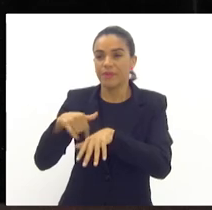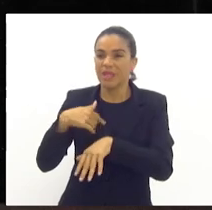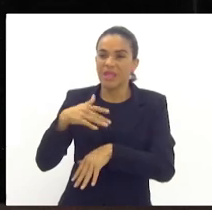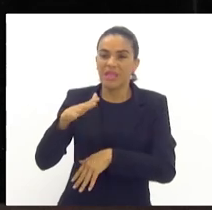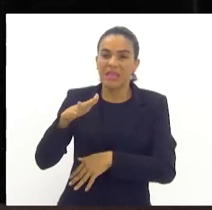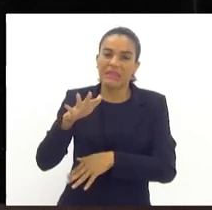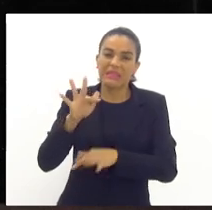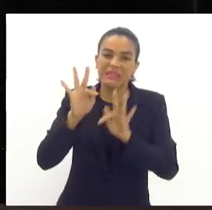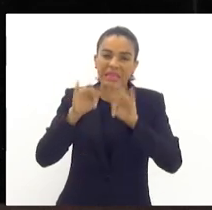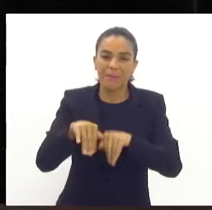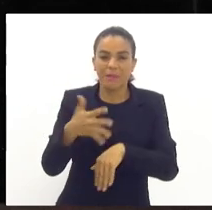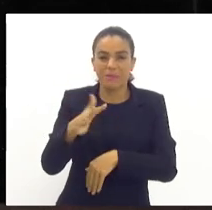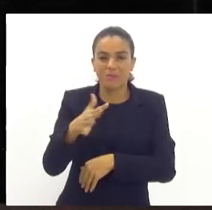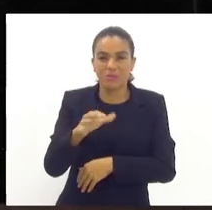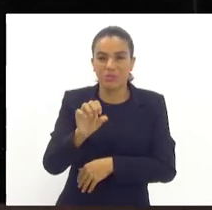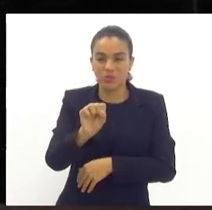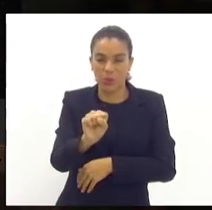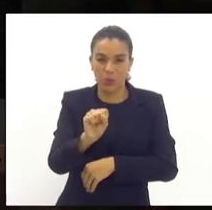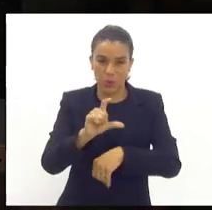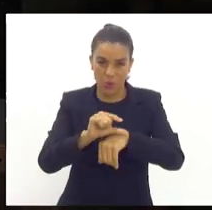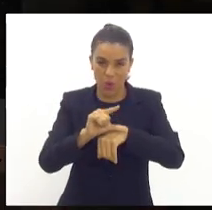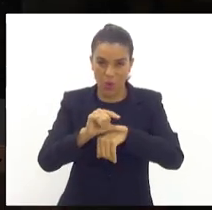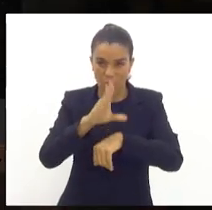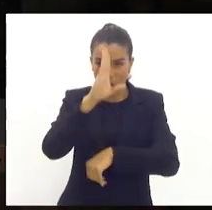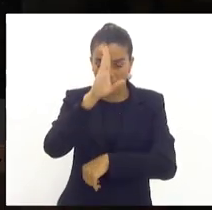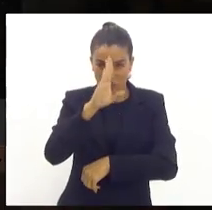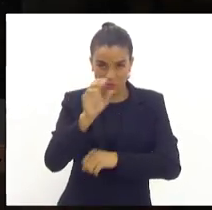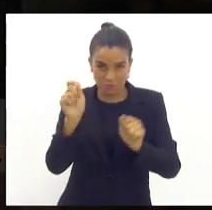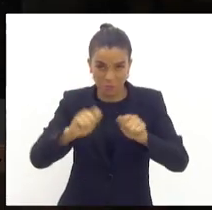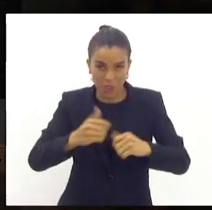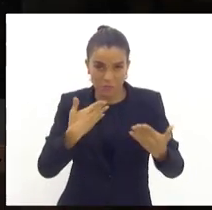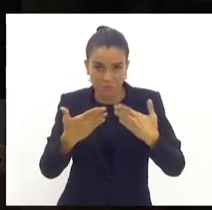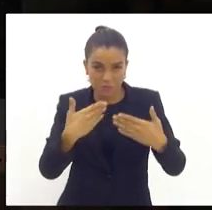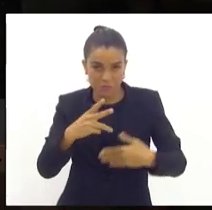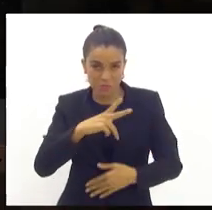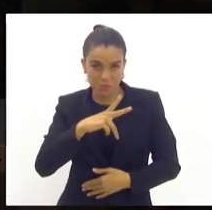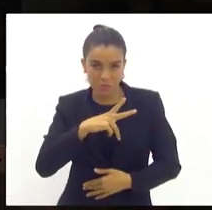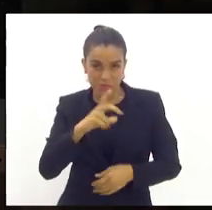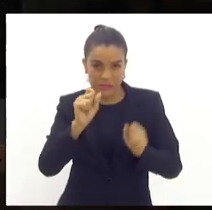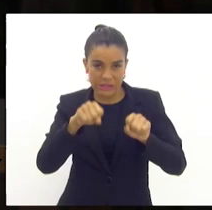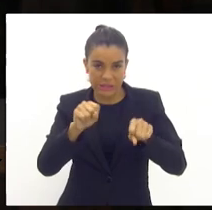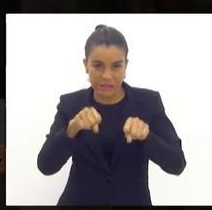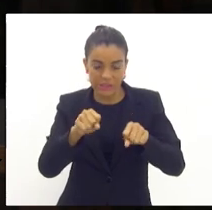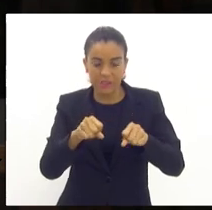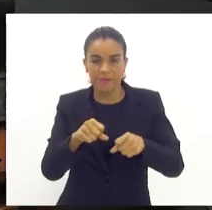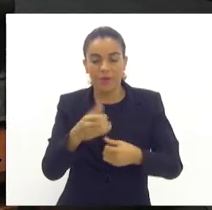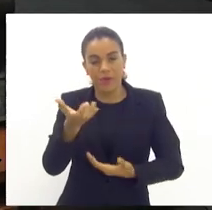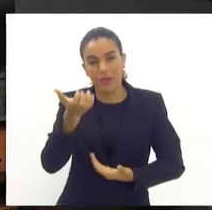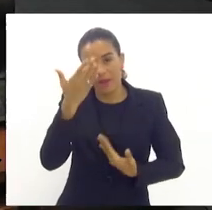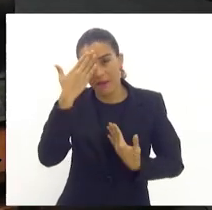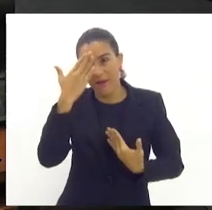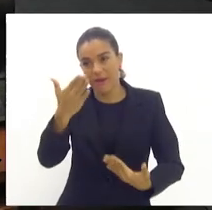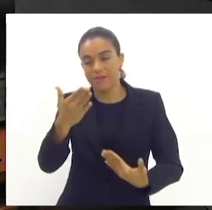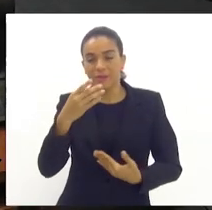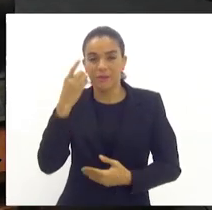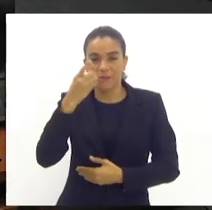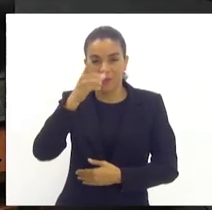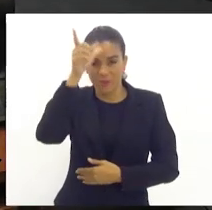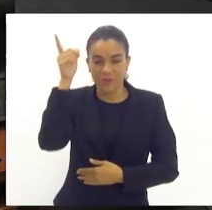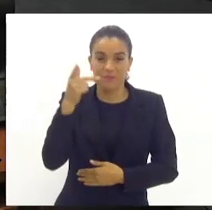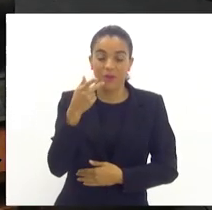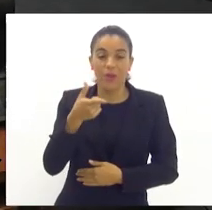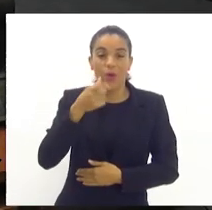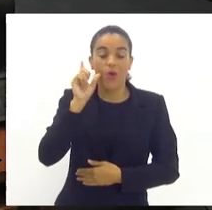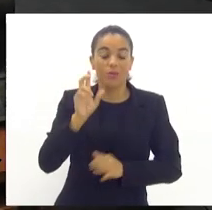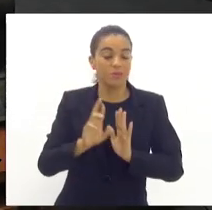as 20 horas, eu gostaria de ter uma conversa com Vossa Excelência. Pode ser? Com certeza. E queria agradecer ao deputado Paulo, que me representou muito bem